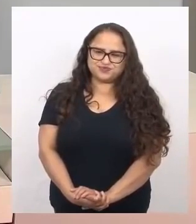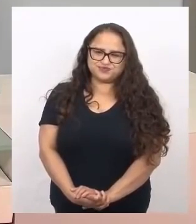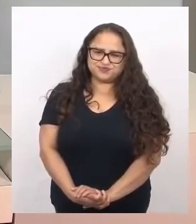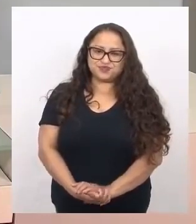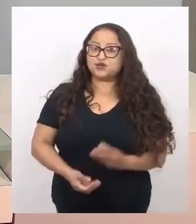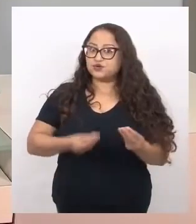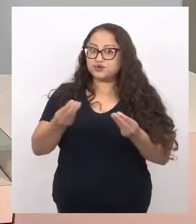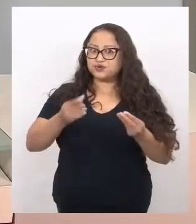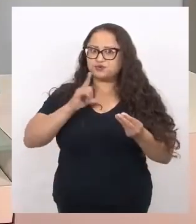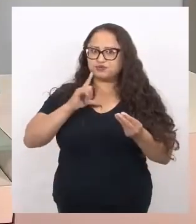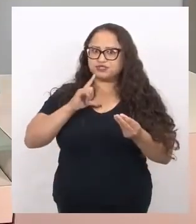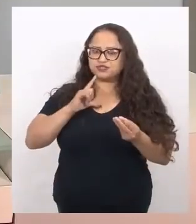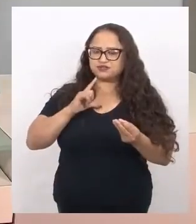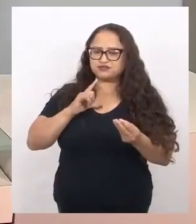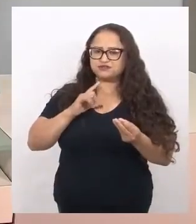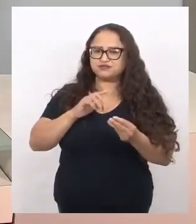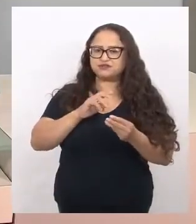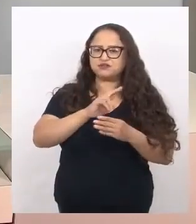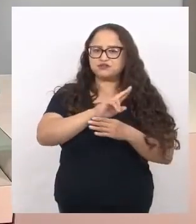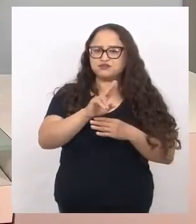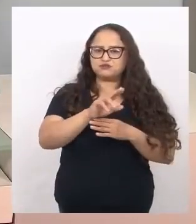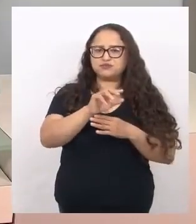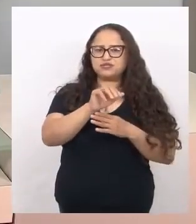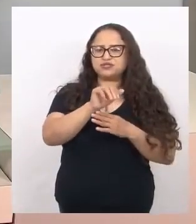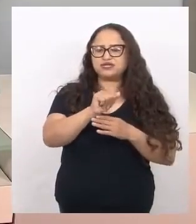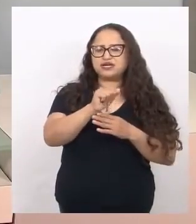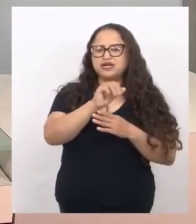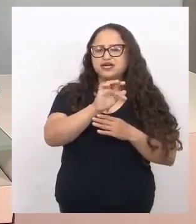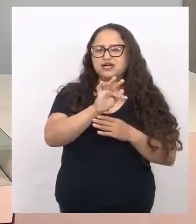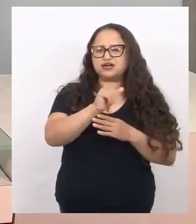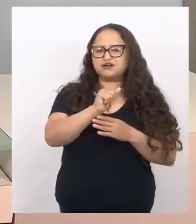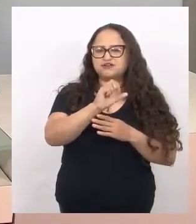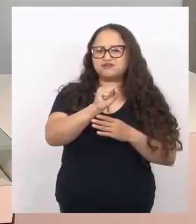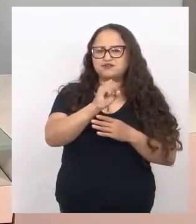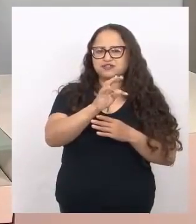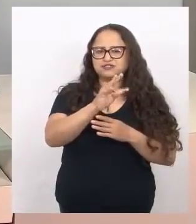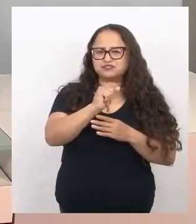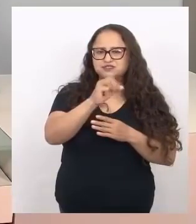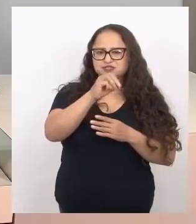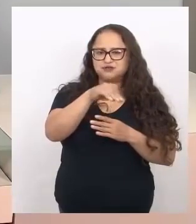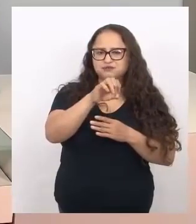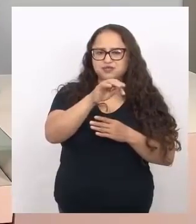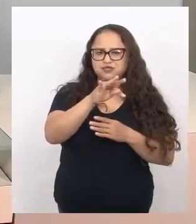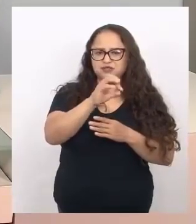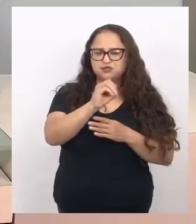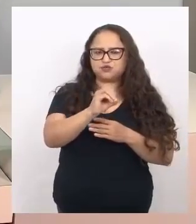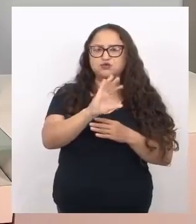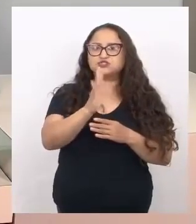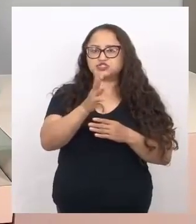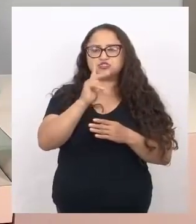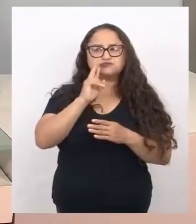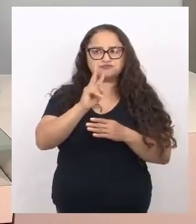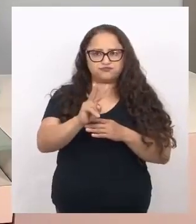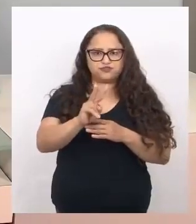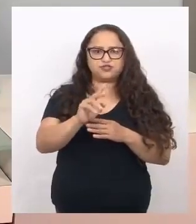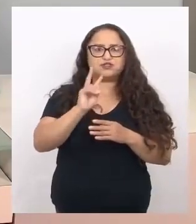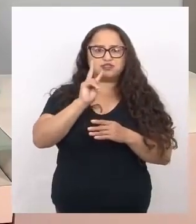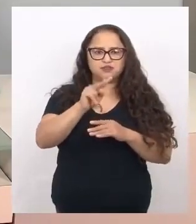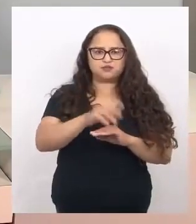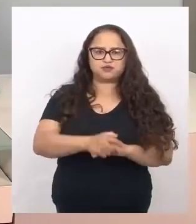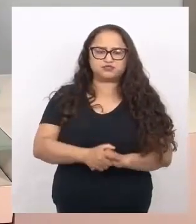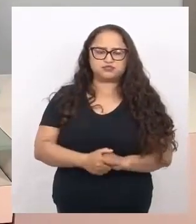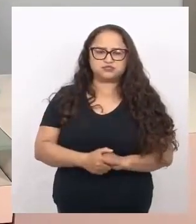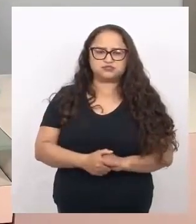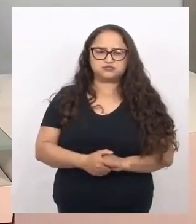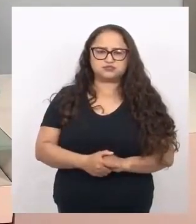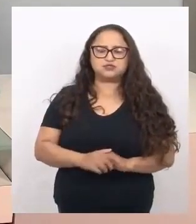afastamento. Não, aqui a gente está em cadastrar a cessação. Eu vou pedir para a Bruna me passar aqui e a gente já dá um retorno para ele, tá? Enquanto isso,